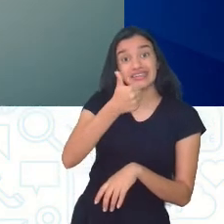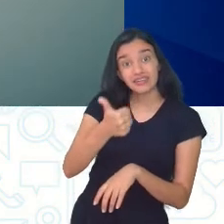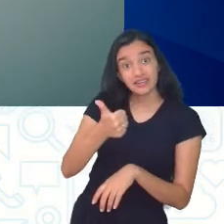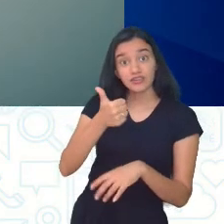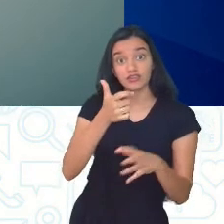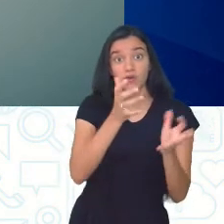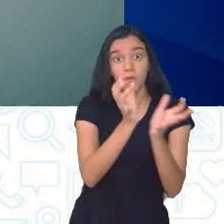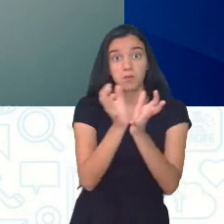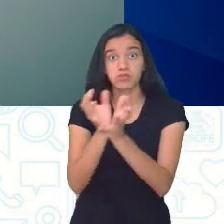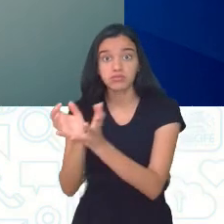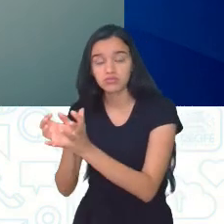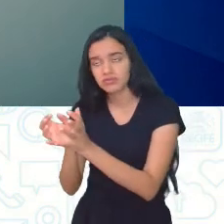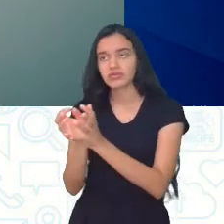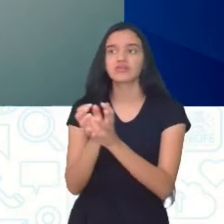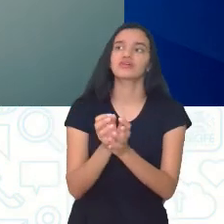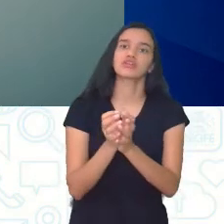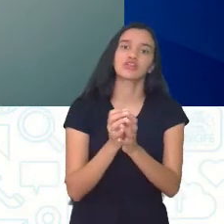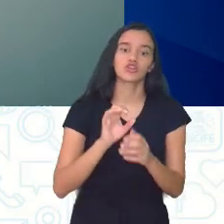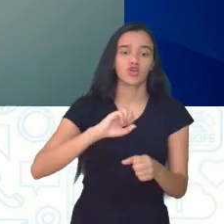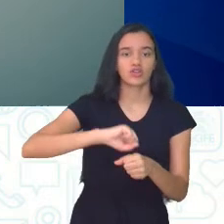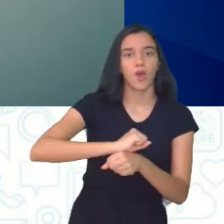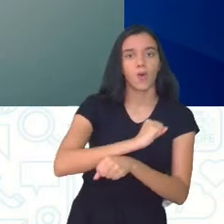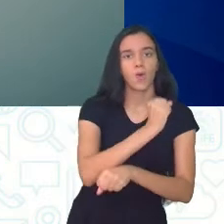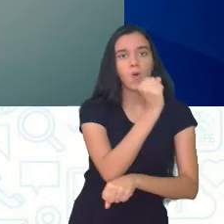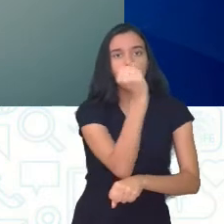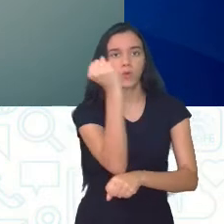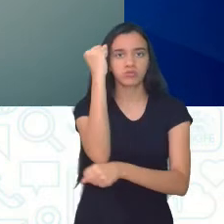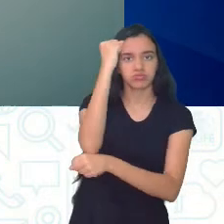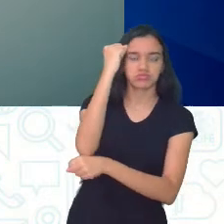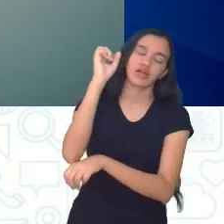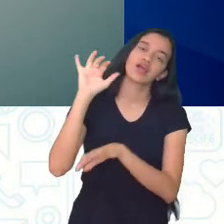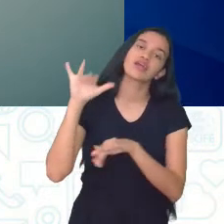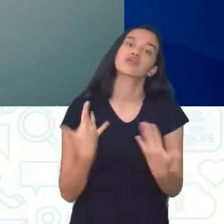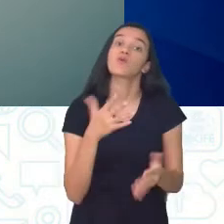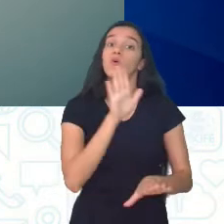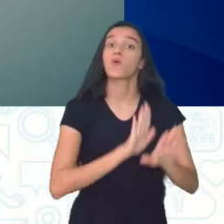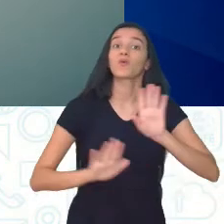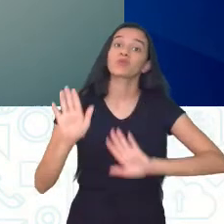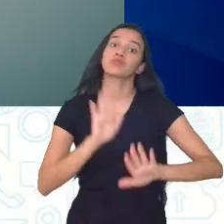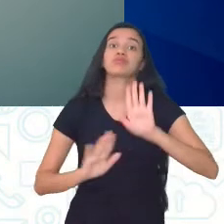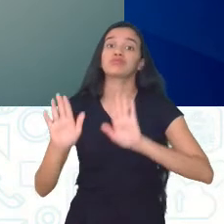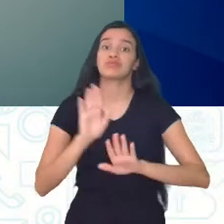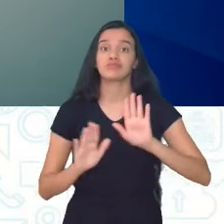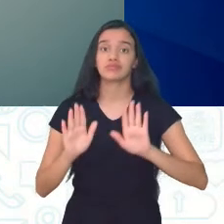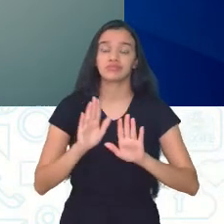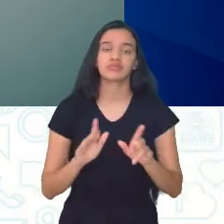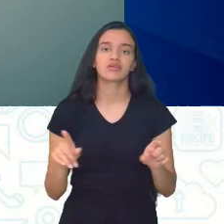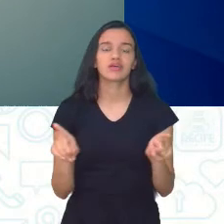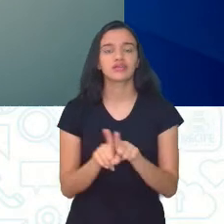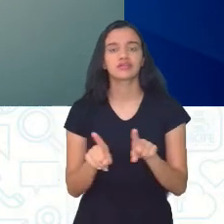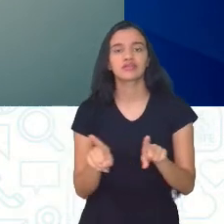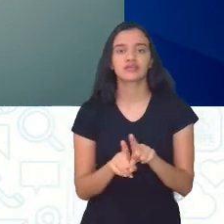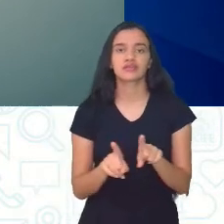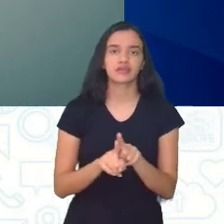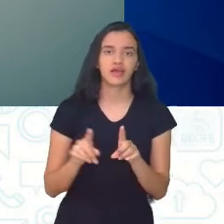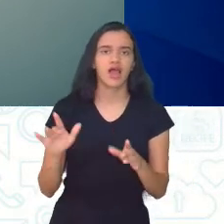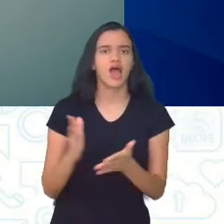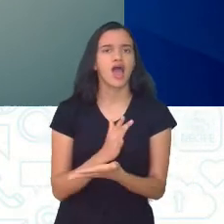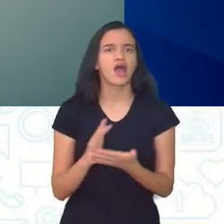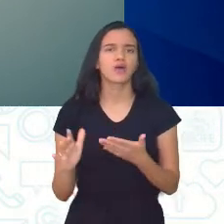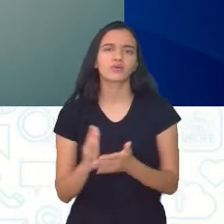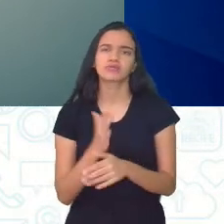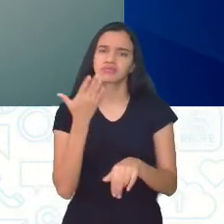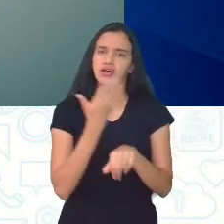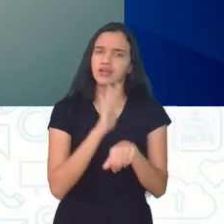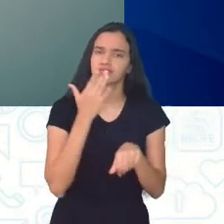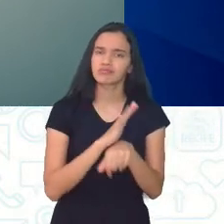pares saindo aí da nossa coluna vertebral. Então, aí o cuidado com a coluna, o cuidado também com algumas